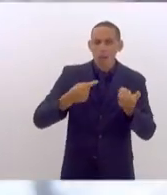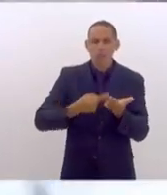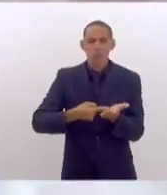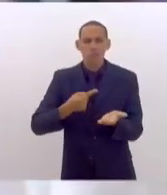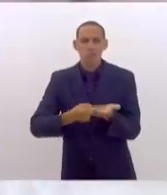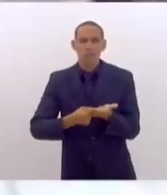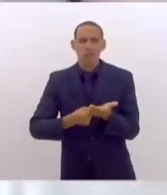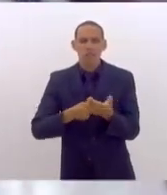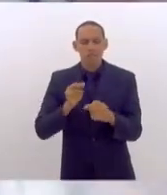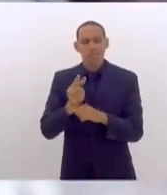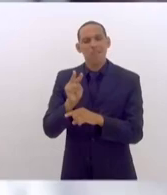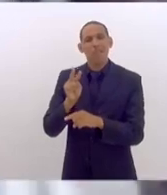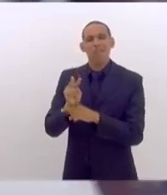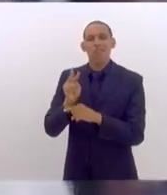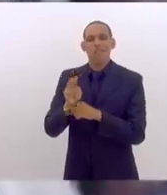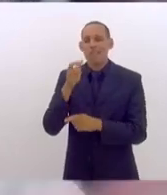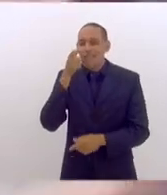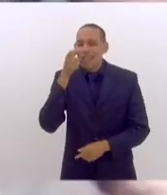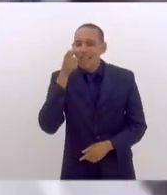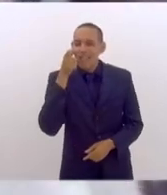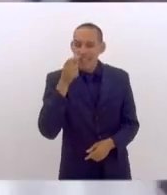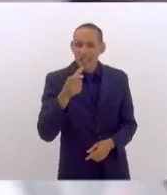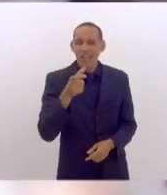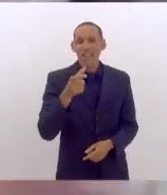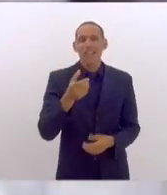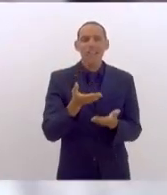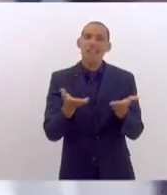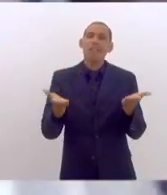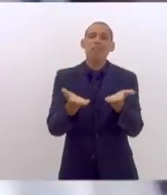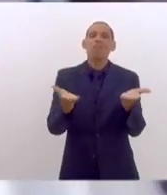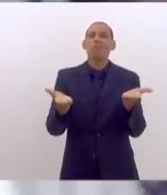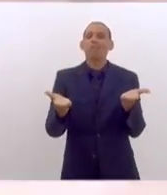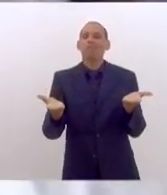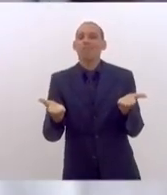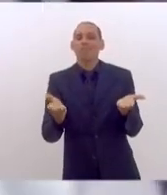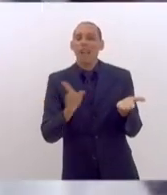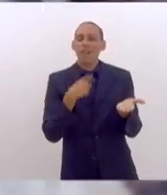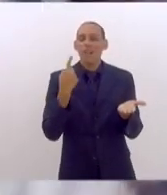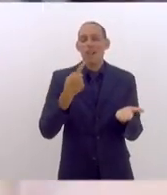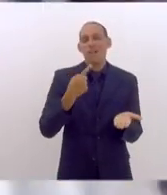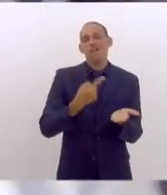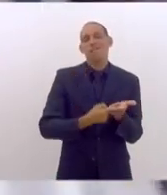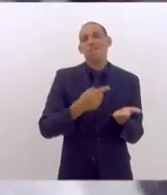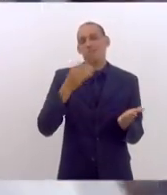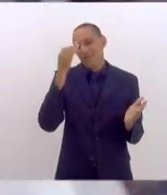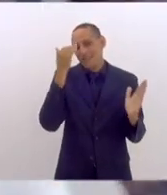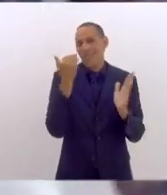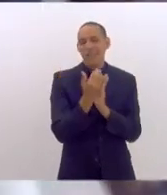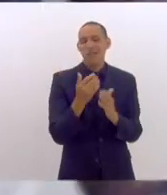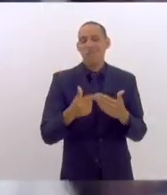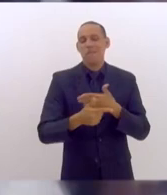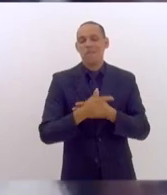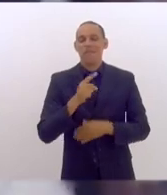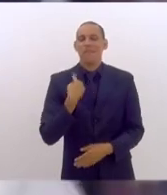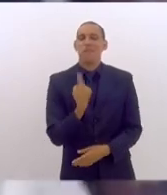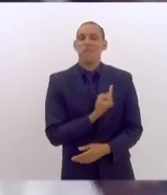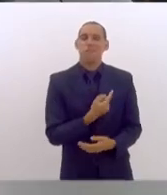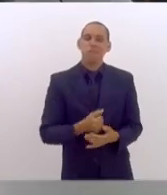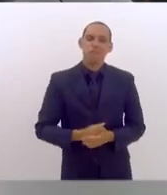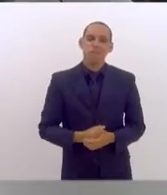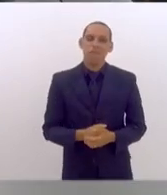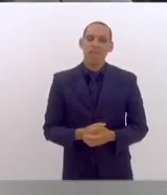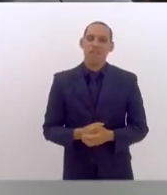de defesa dos interesses do povo que ela representa é isso daí cumprimos com o nosso papel E aí